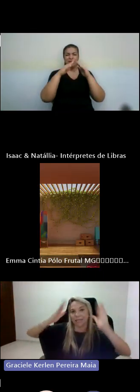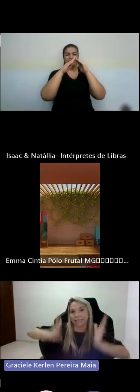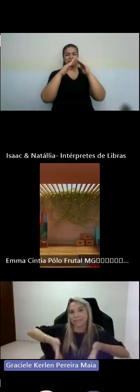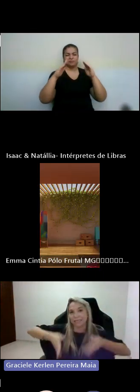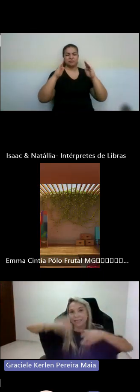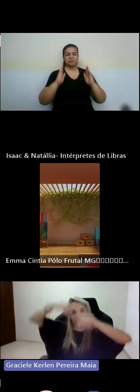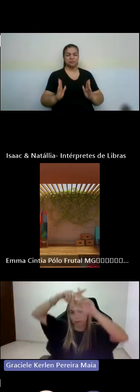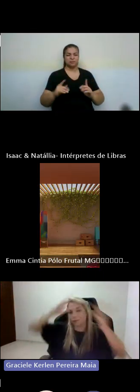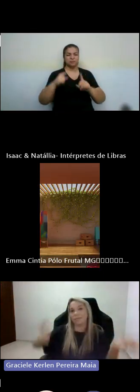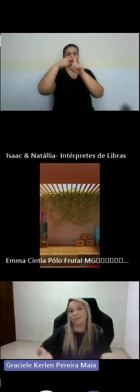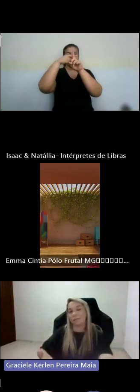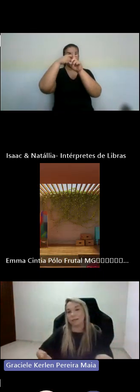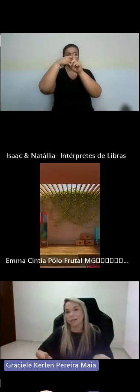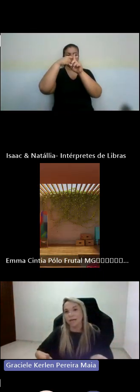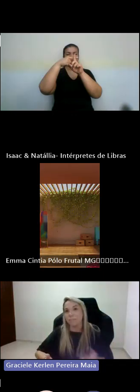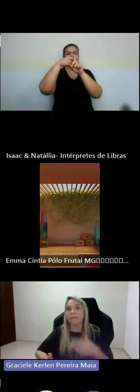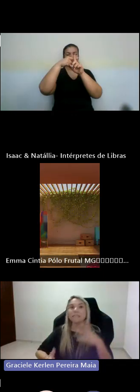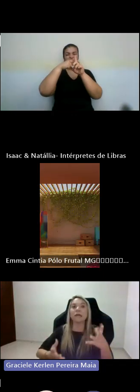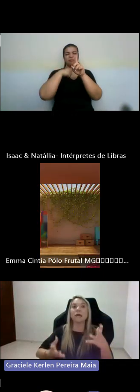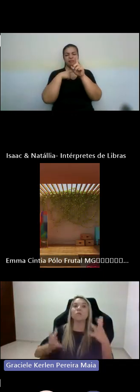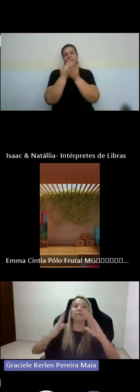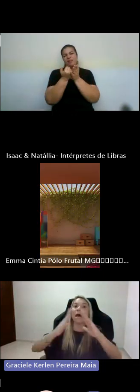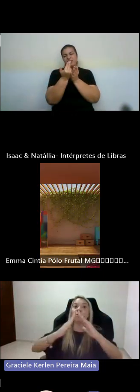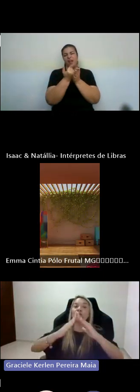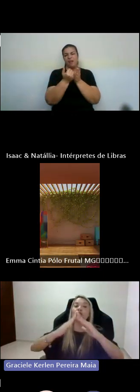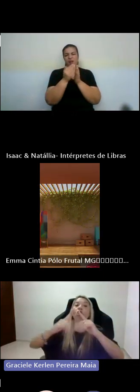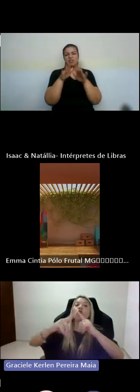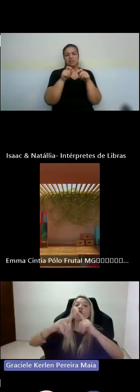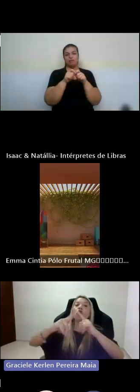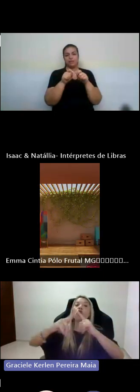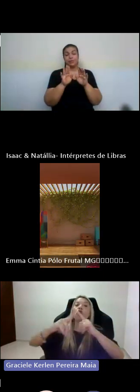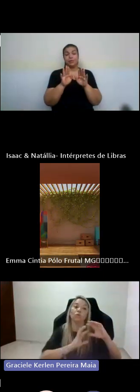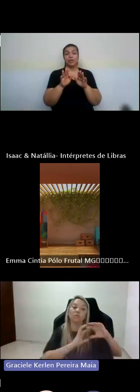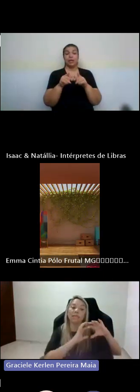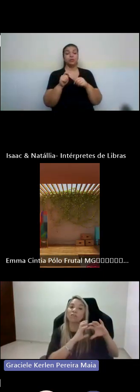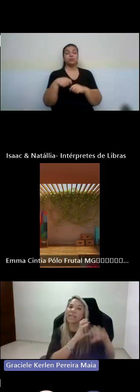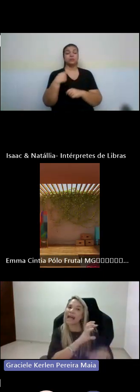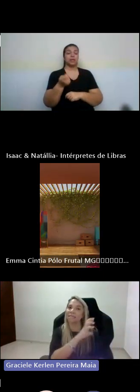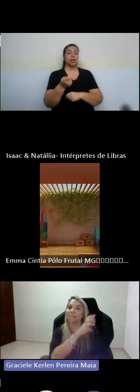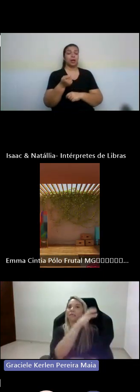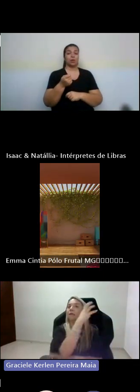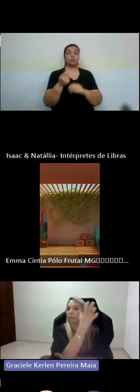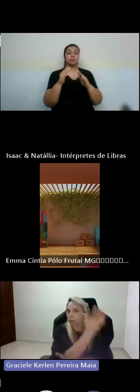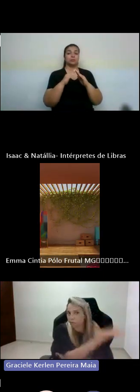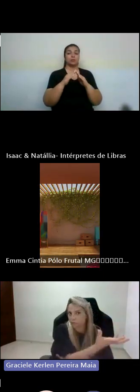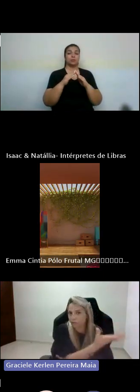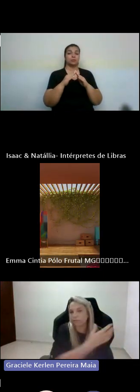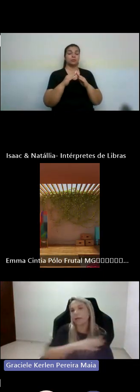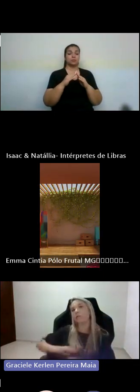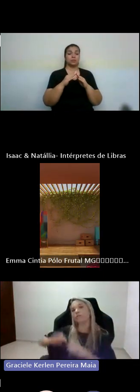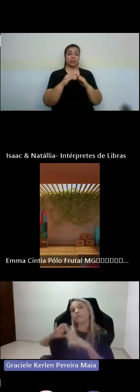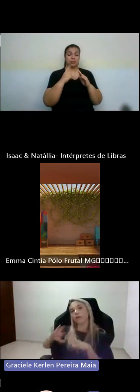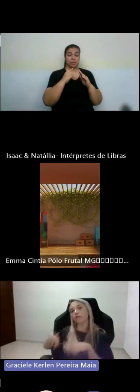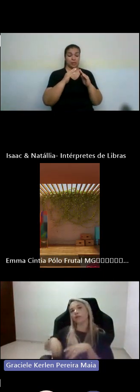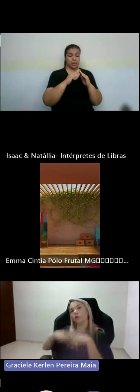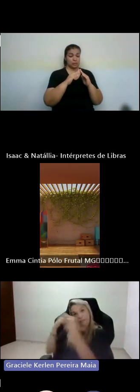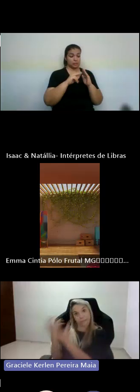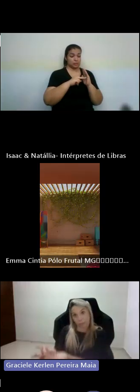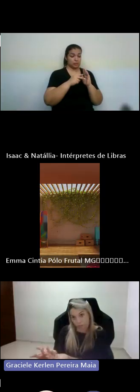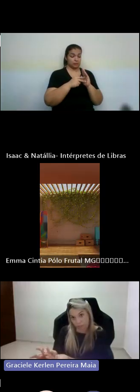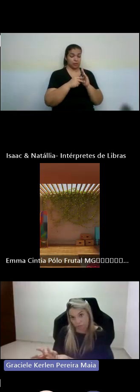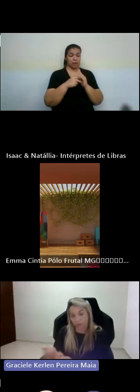uma casa que tem uma cruz em cima. Mas então o sinal se tornou outro. O sinal de casa tem um significado, o sinal